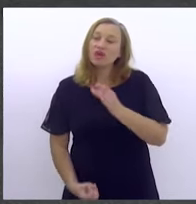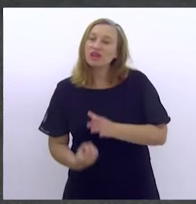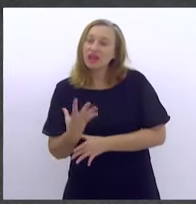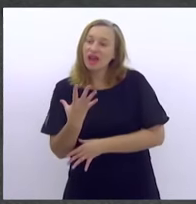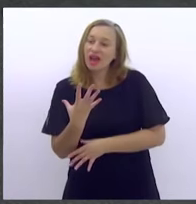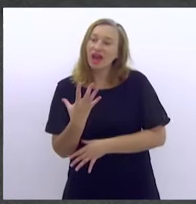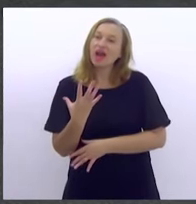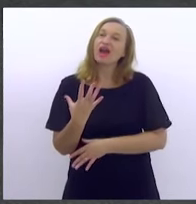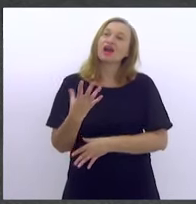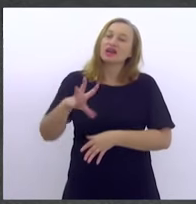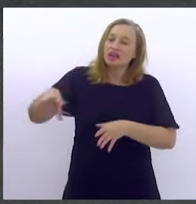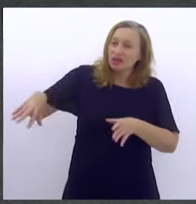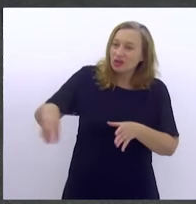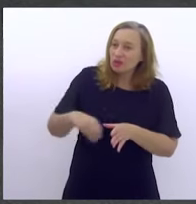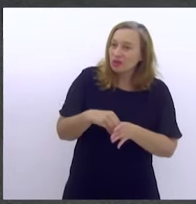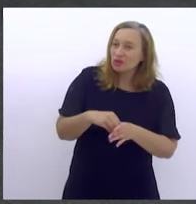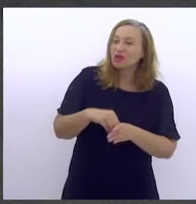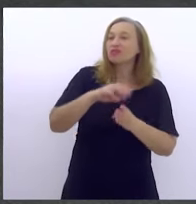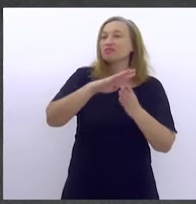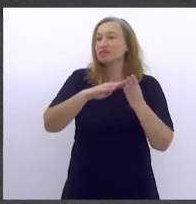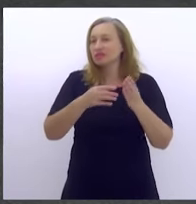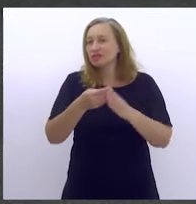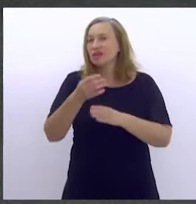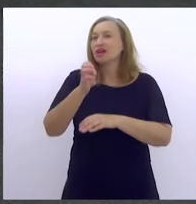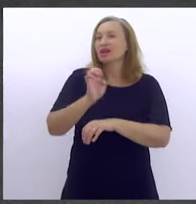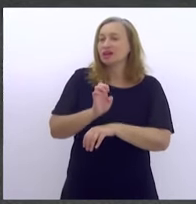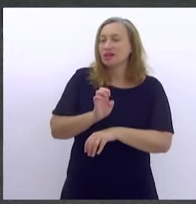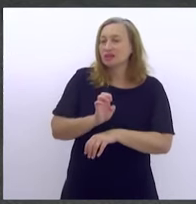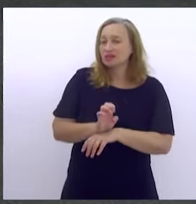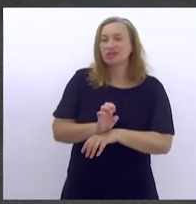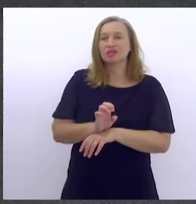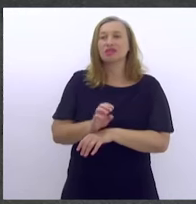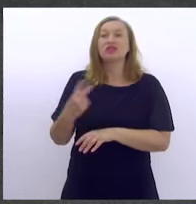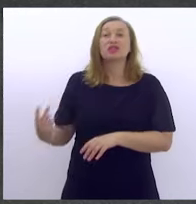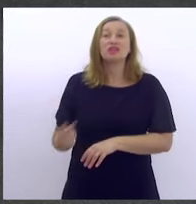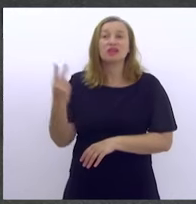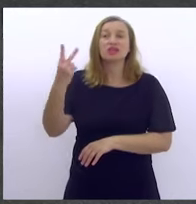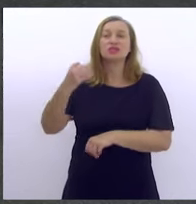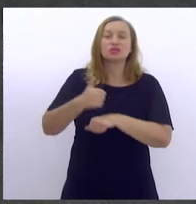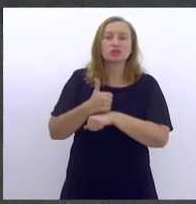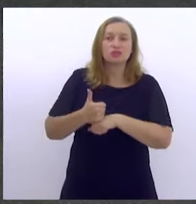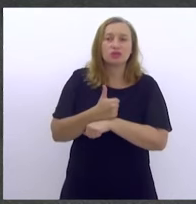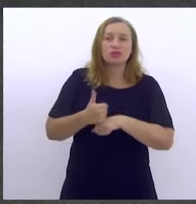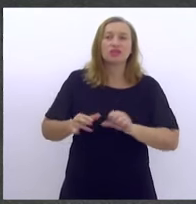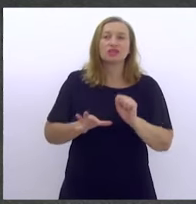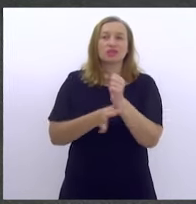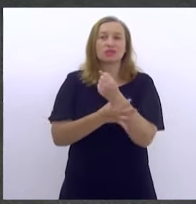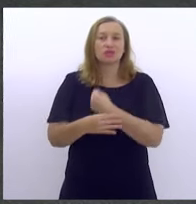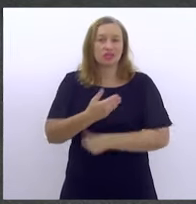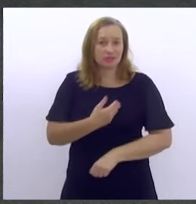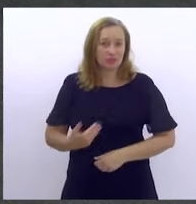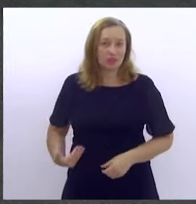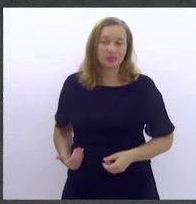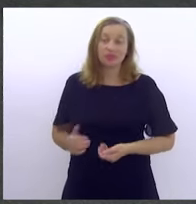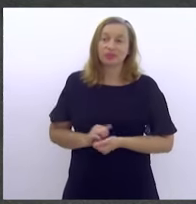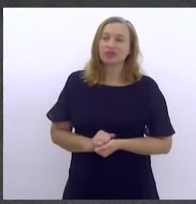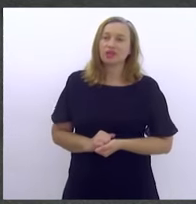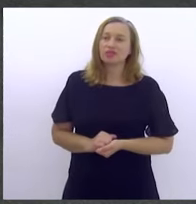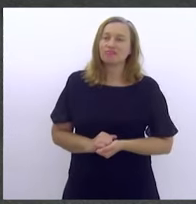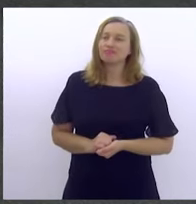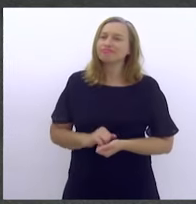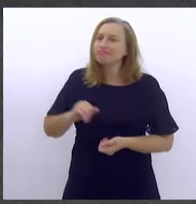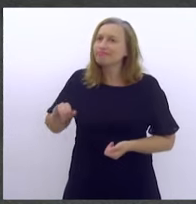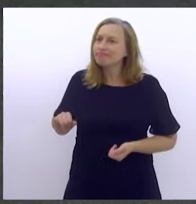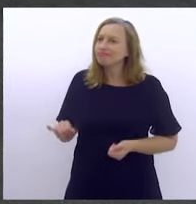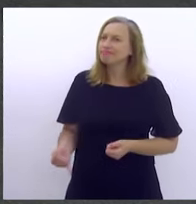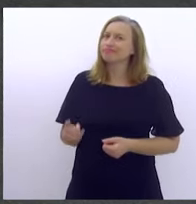e incluir no calendário oficial o Dia da Valorização dos Profissionais da Segurança Pública. E eu quero